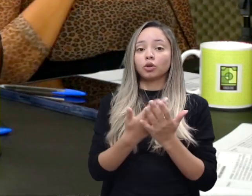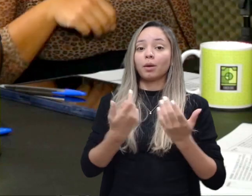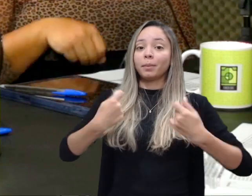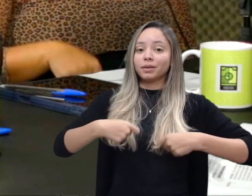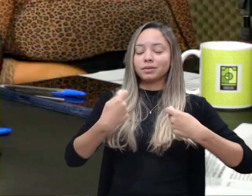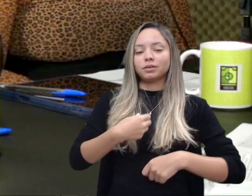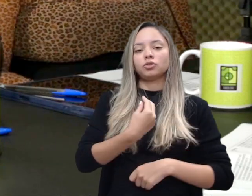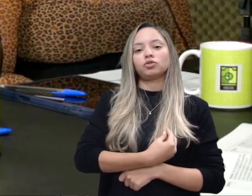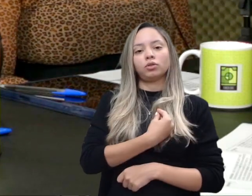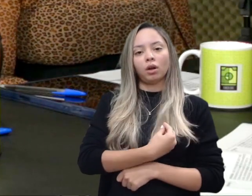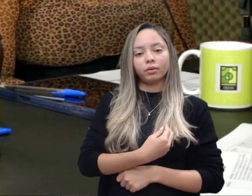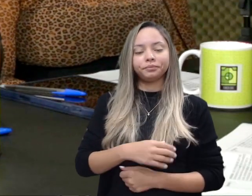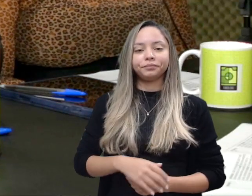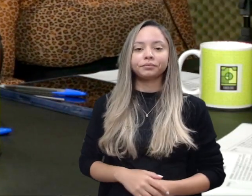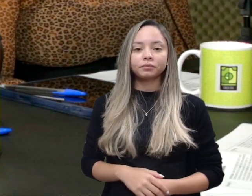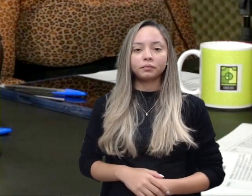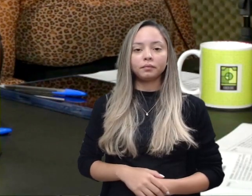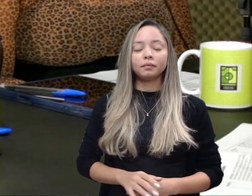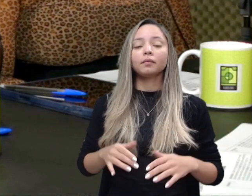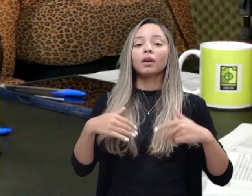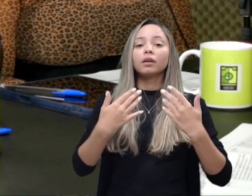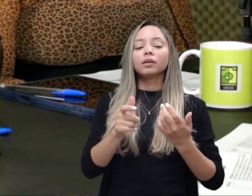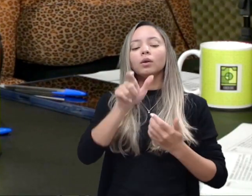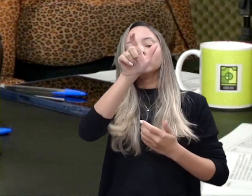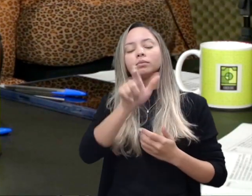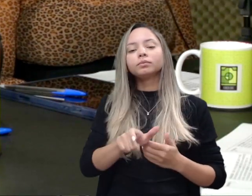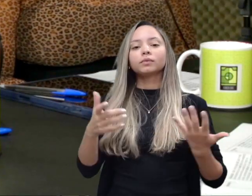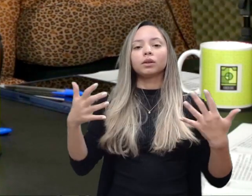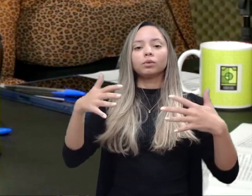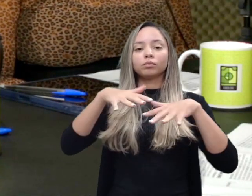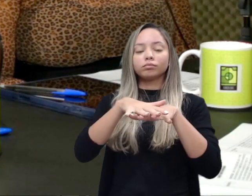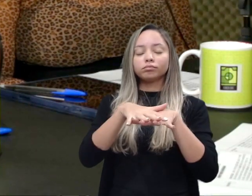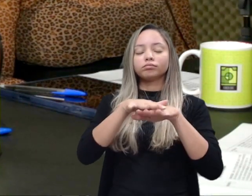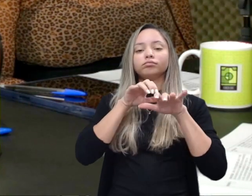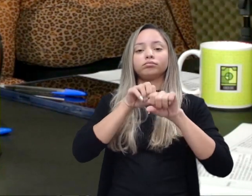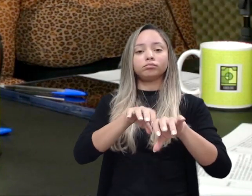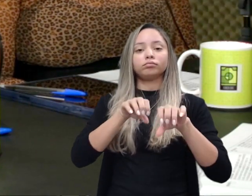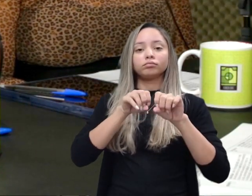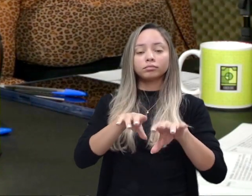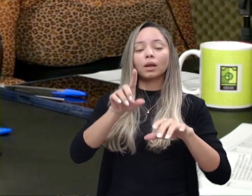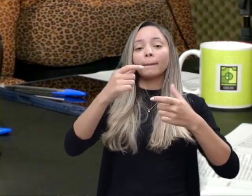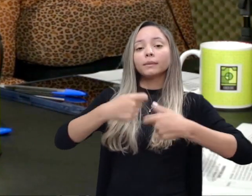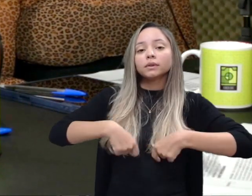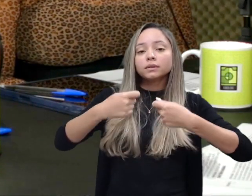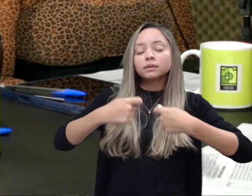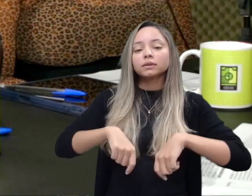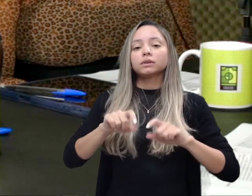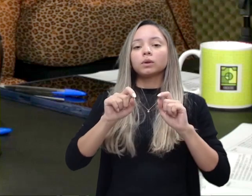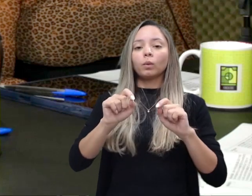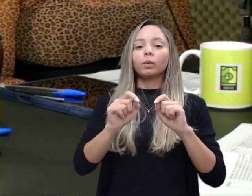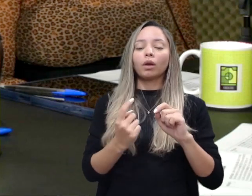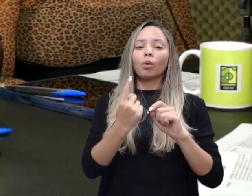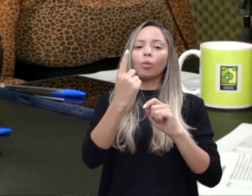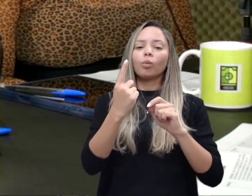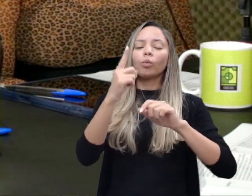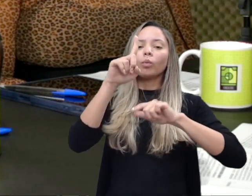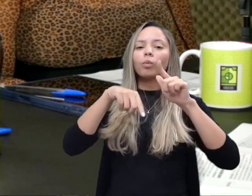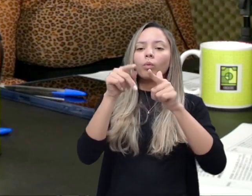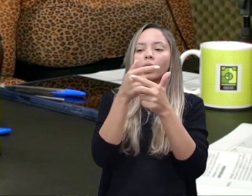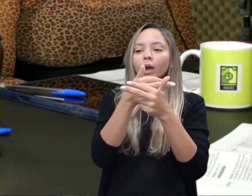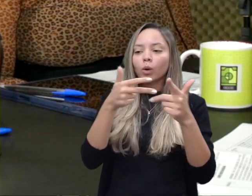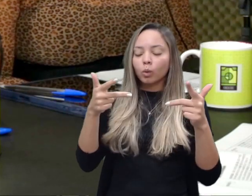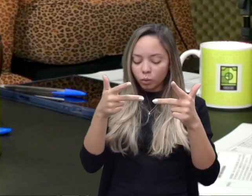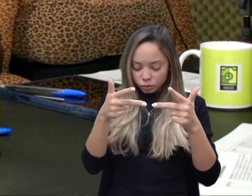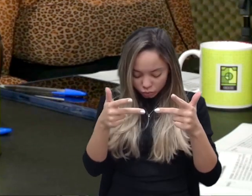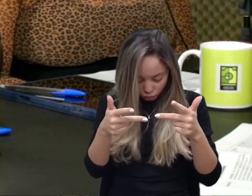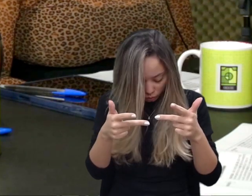isso, né? O sujeito da educação inclusiva é aquele que precisa de algum recurso para que ele